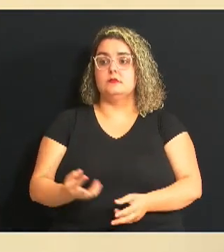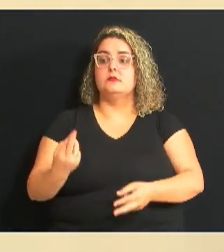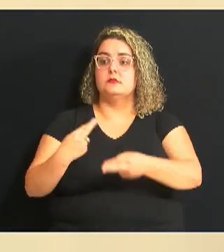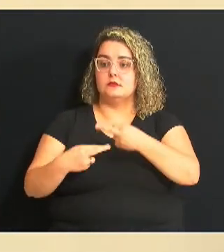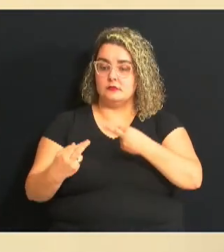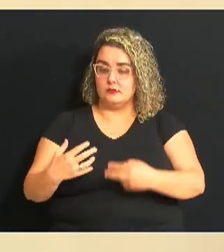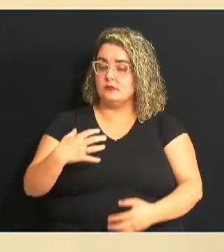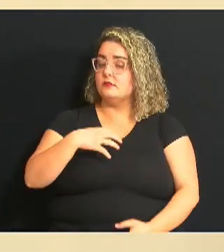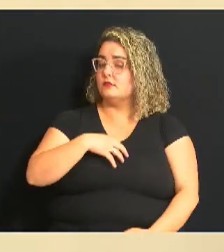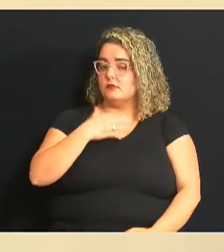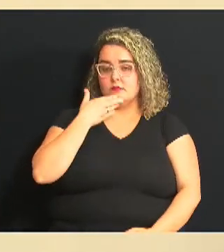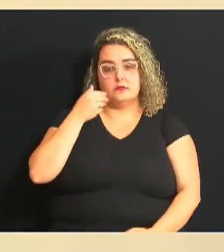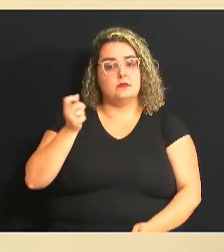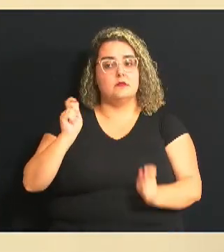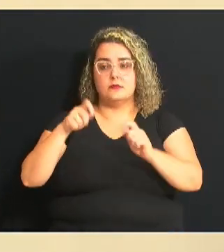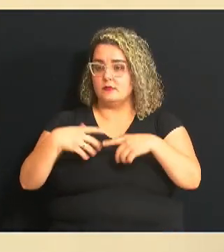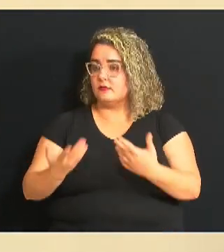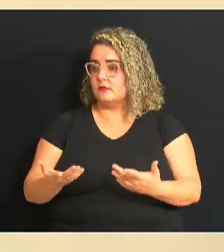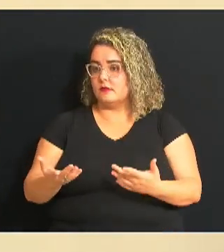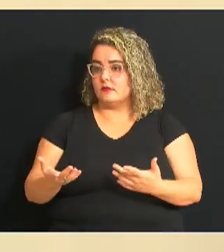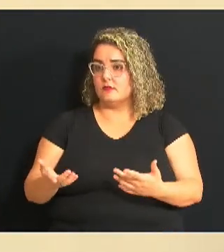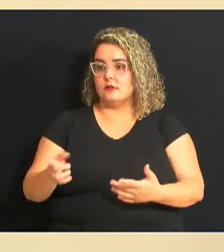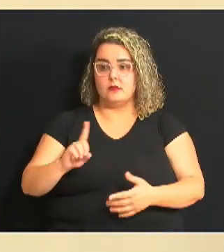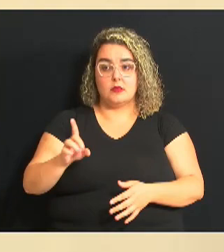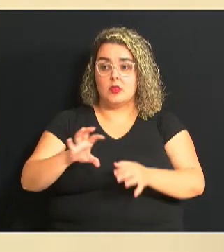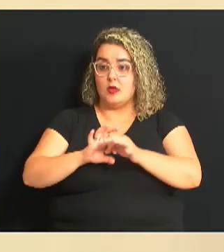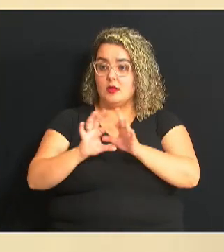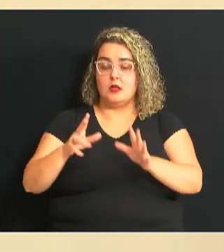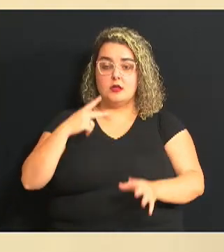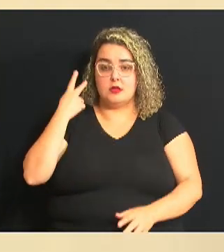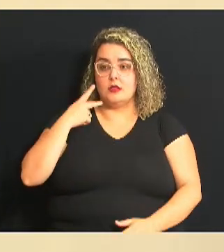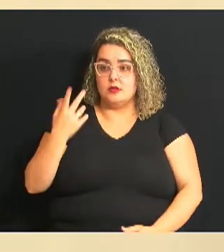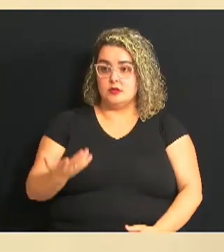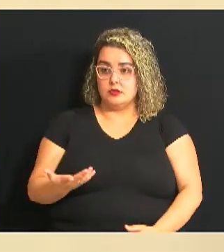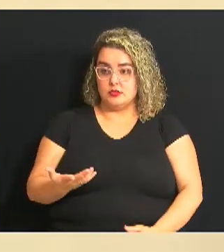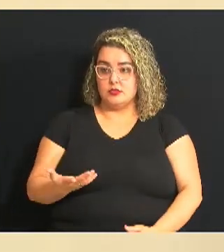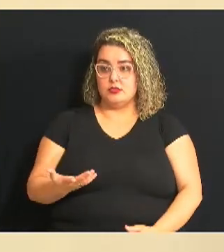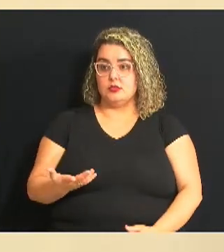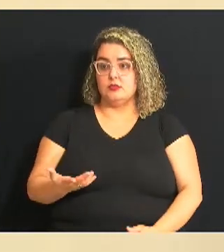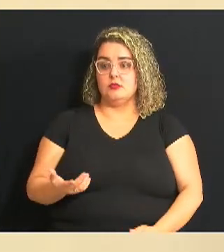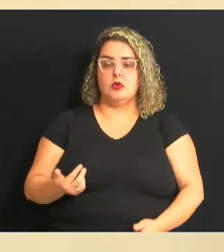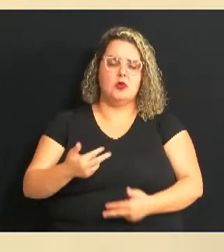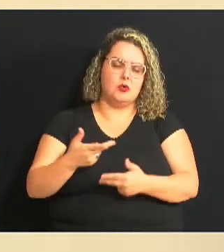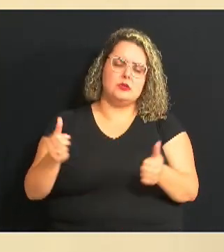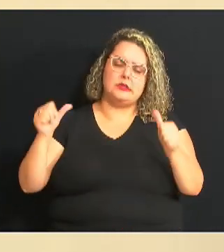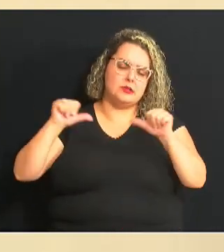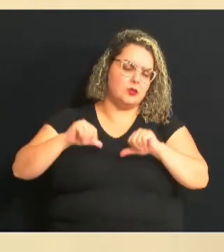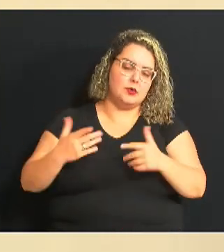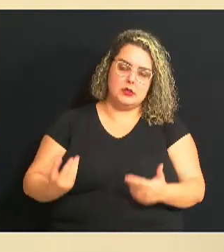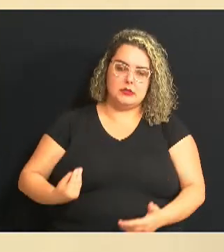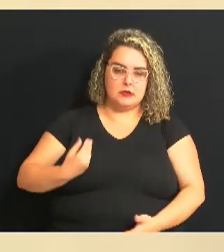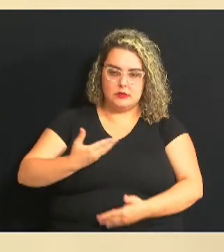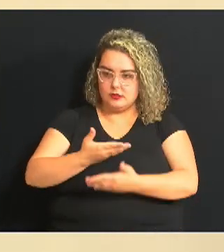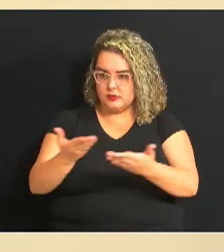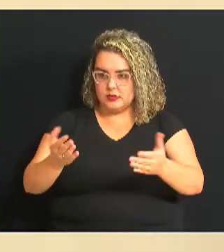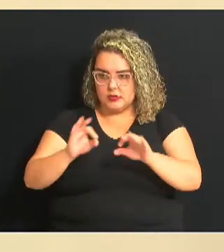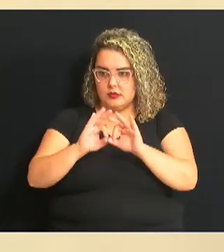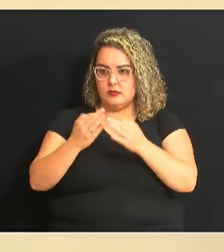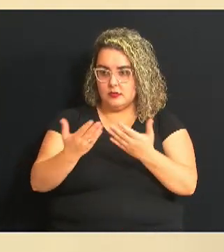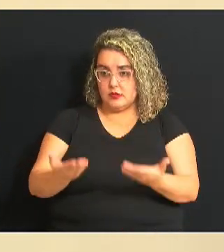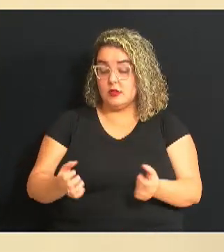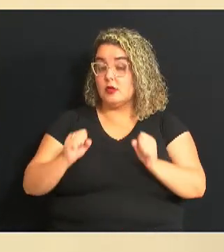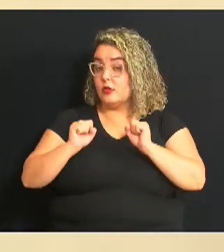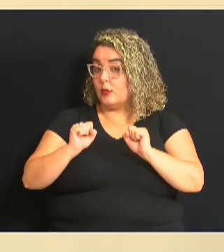forma possível, não deixe que a política seja algo ruim na vida de vocês, da família de vocês, que a gente